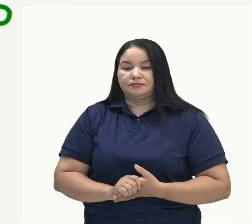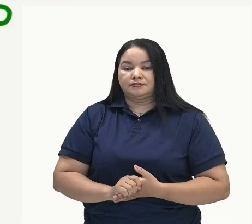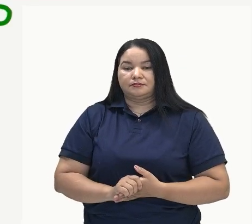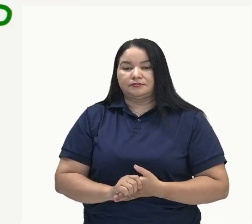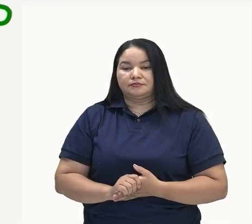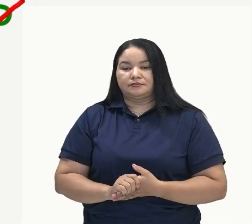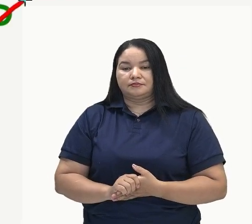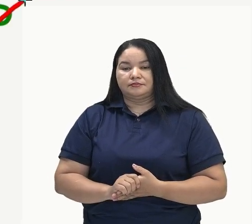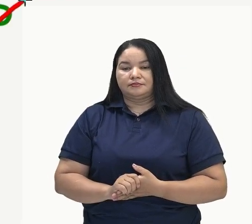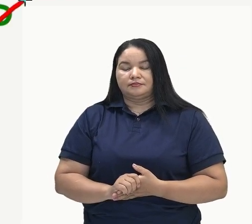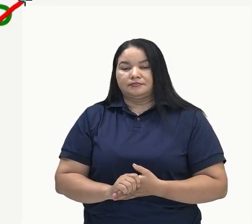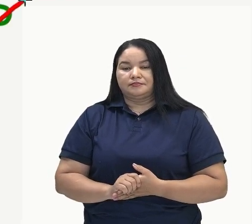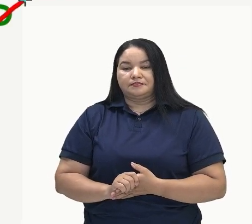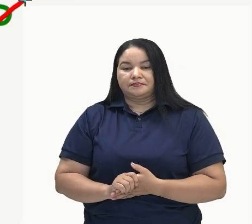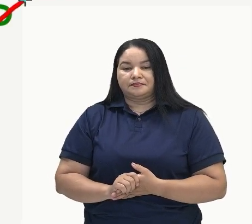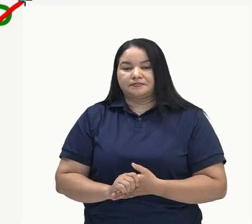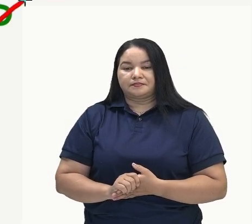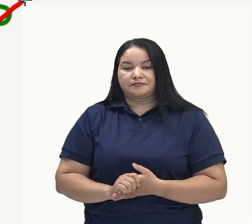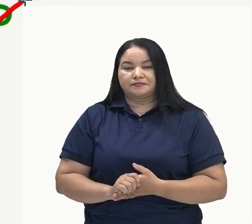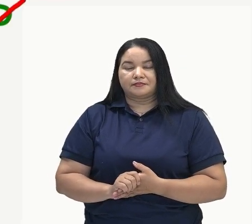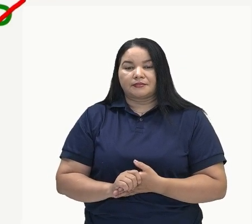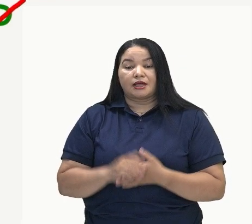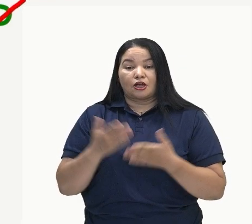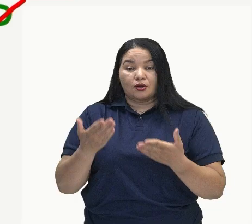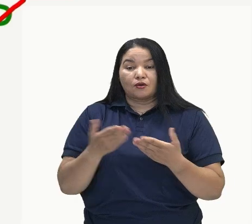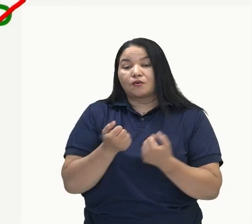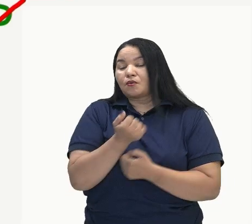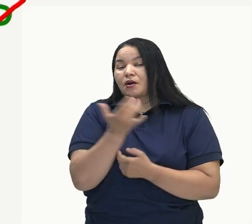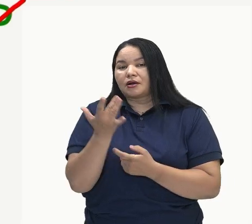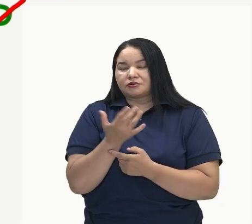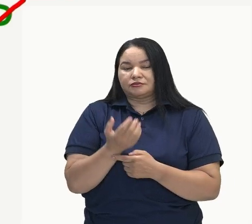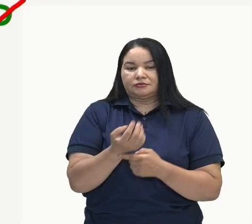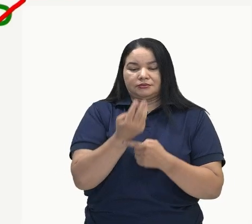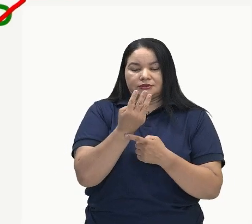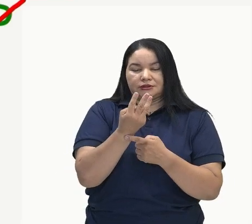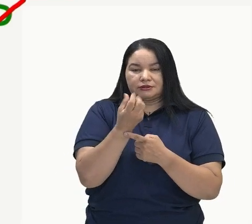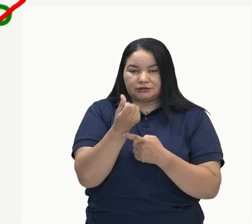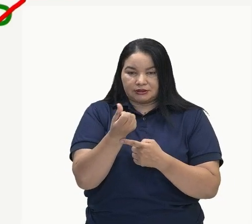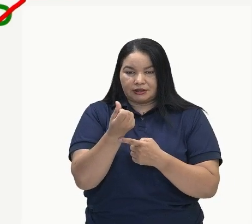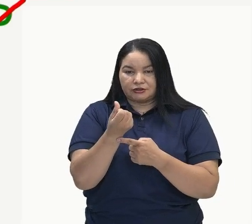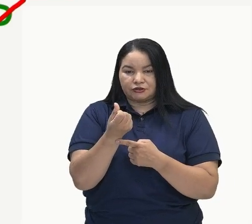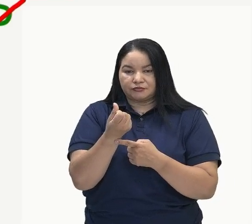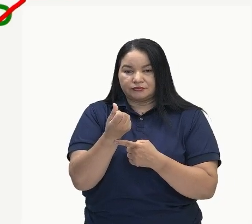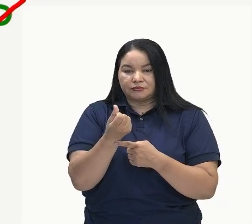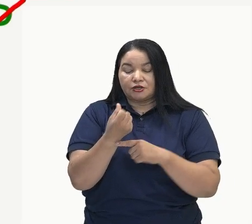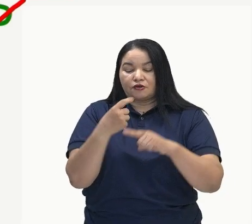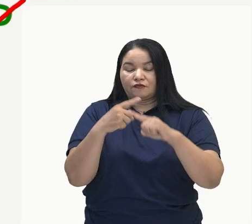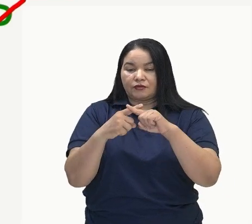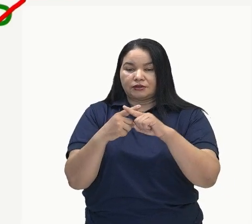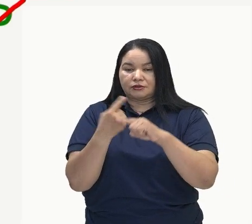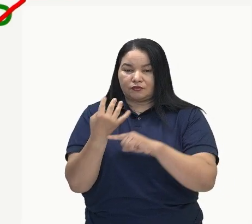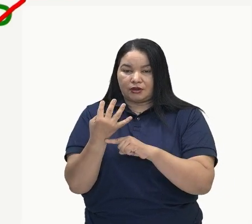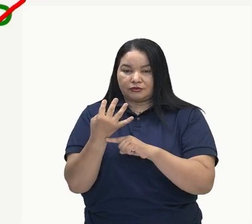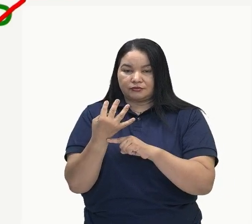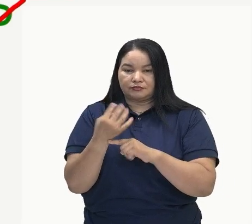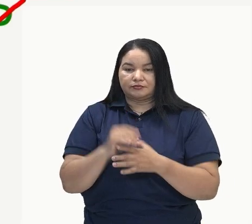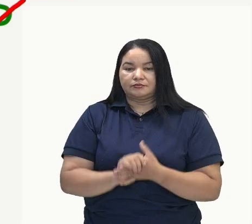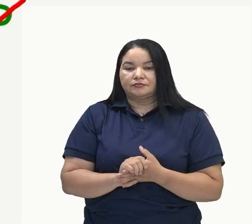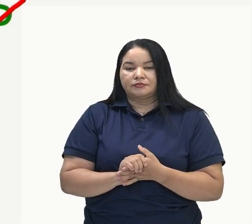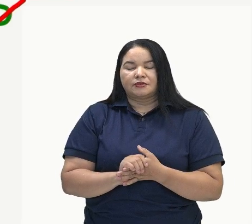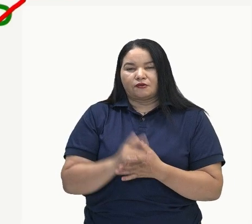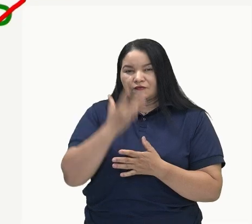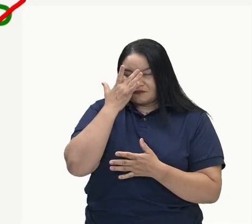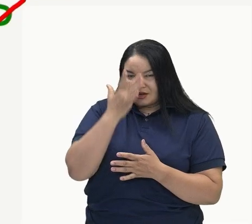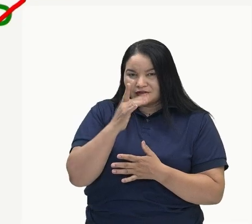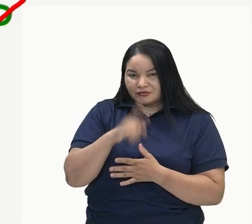aqui e aqui também. Ficou, então, só 36 vezes 4. E aí é fácil